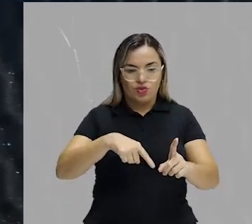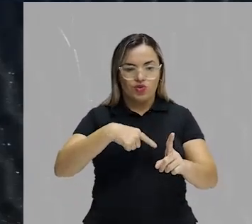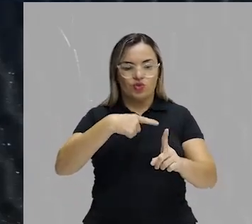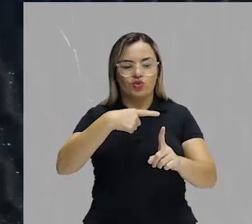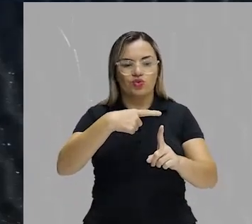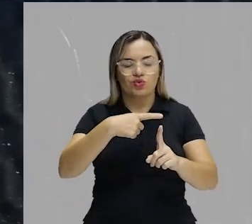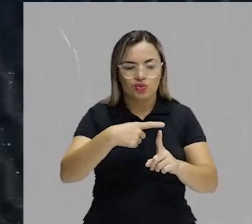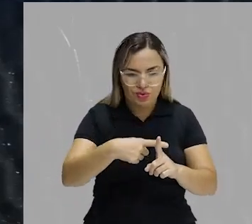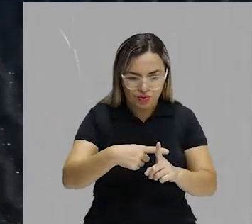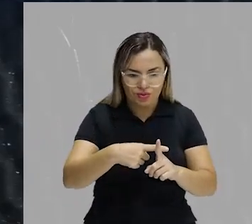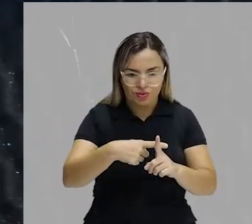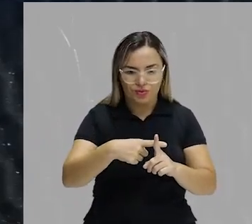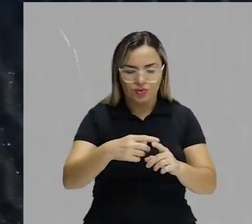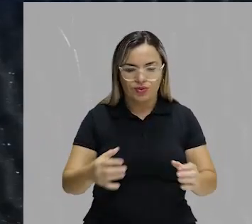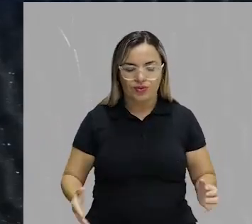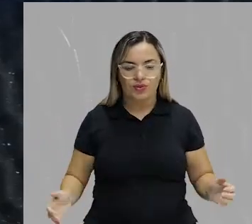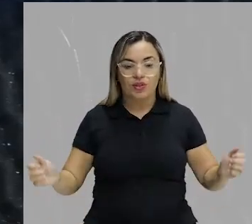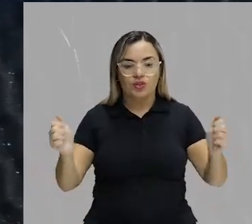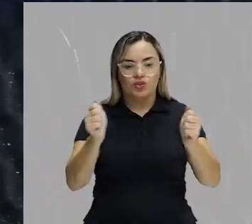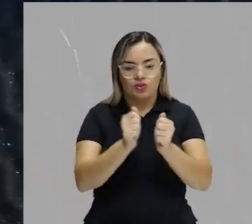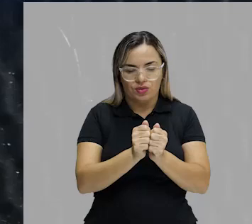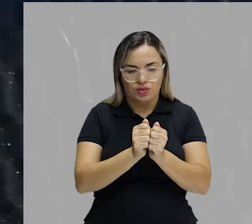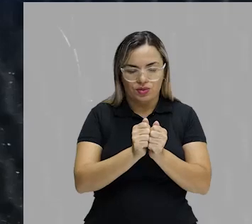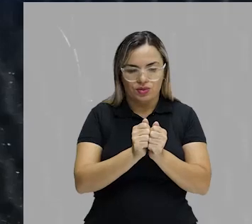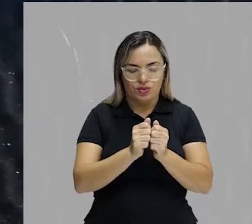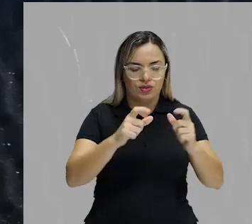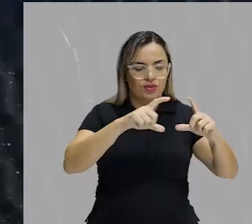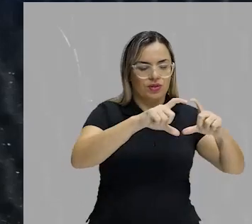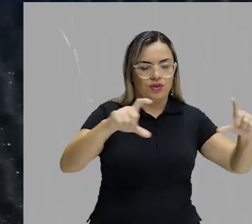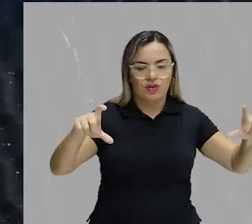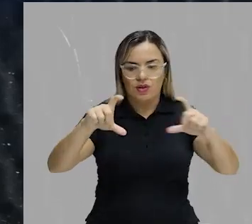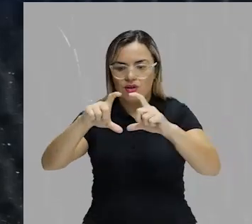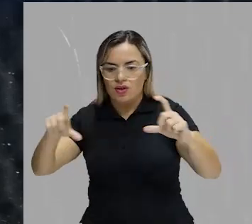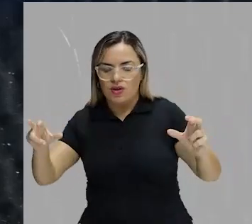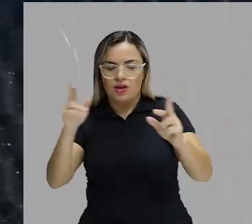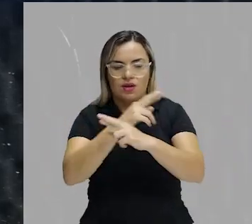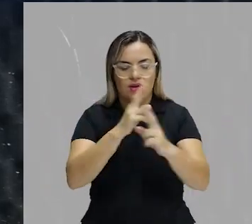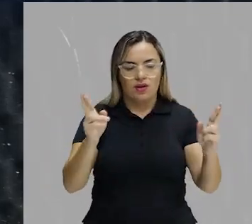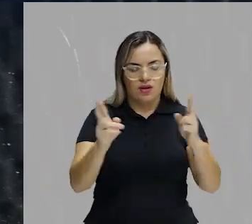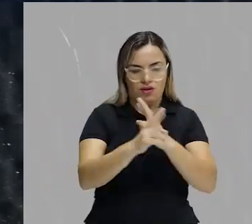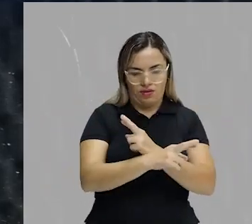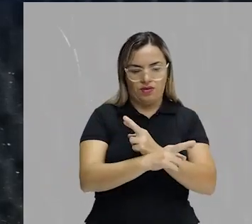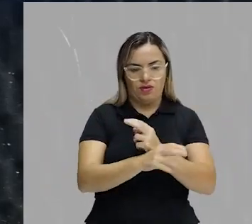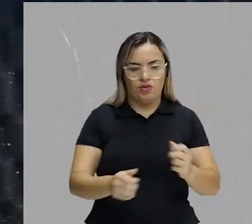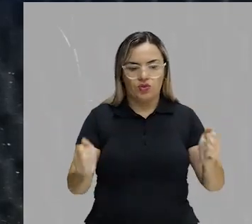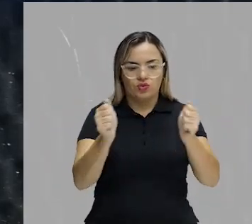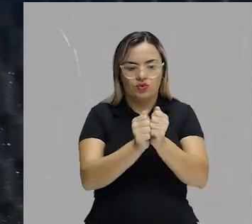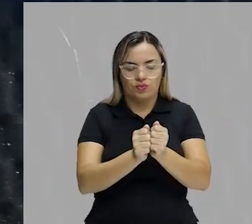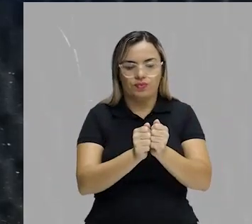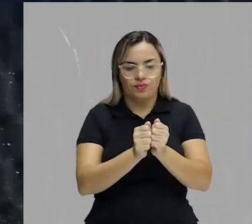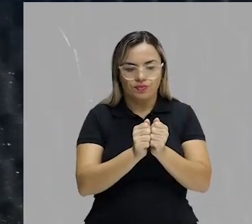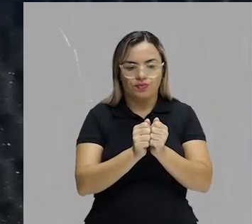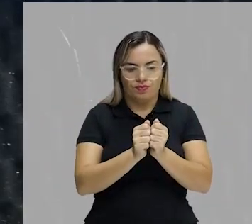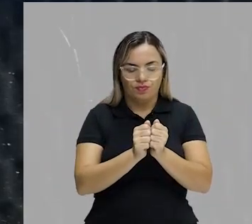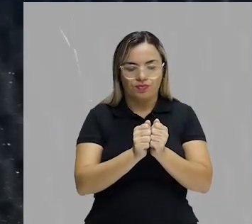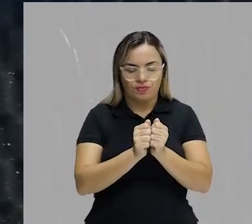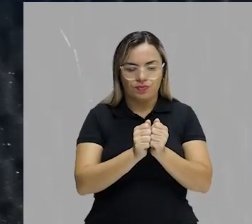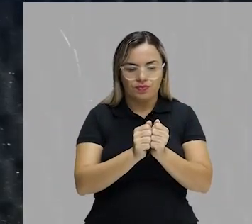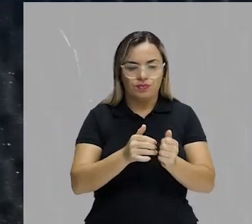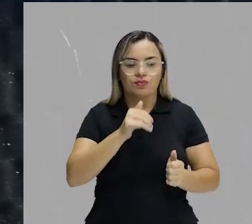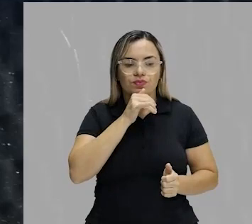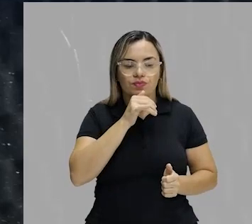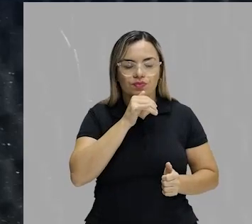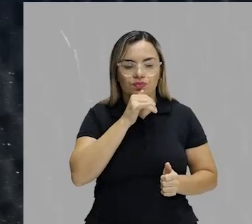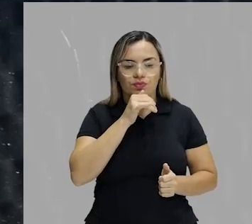adição. Vão relacionar as orações dando ideia de adição entre elas. Olha só. Ele